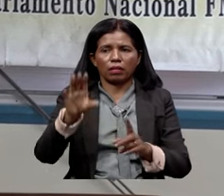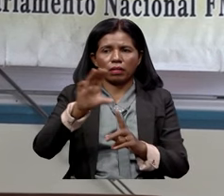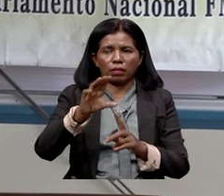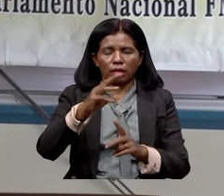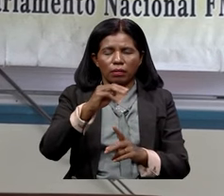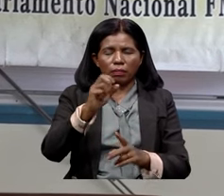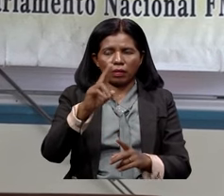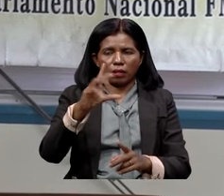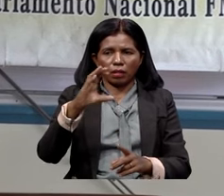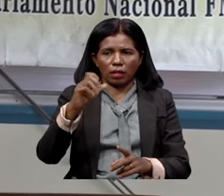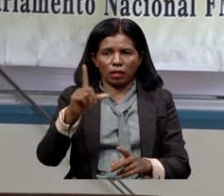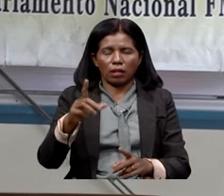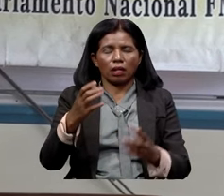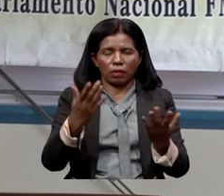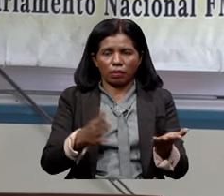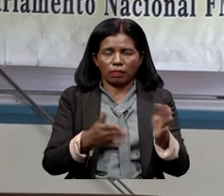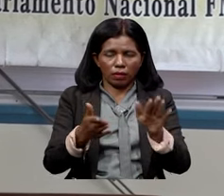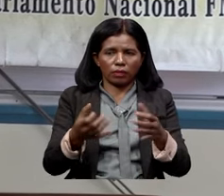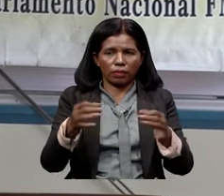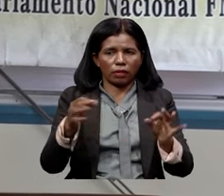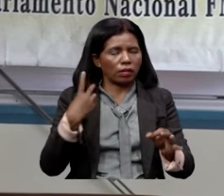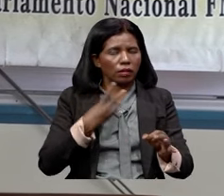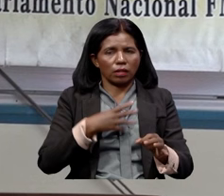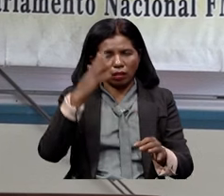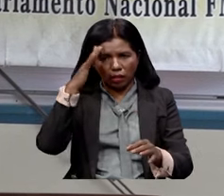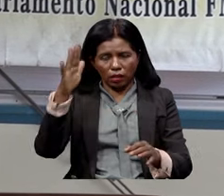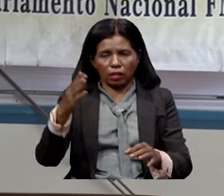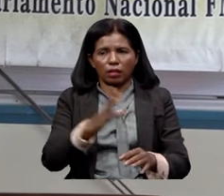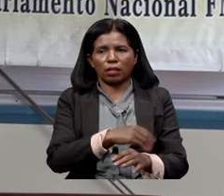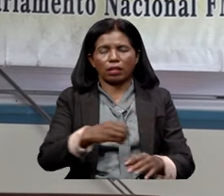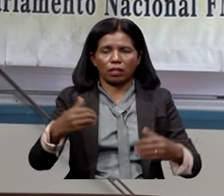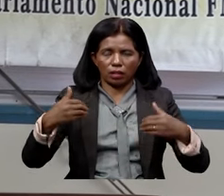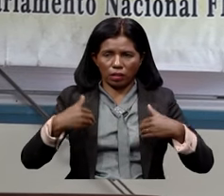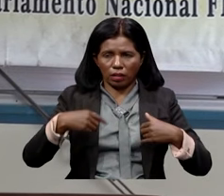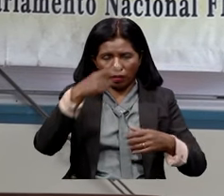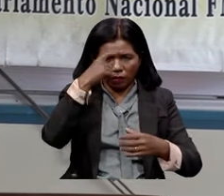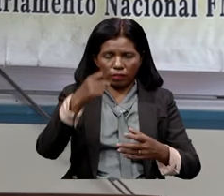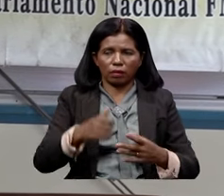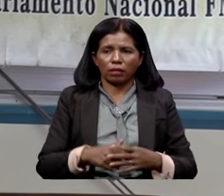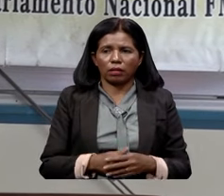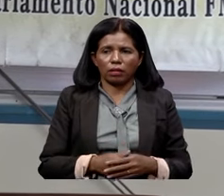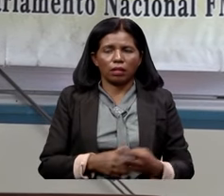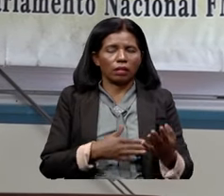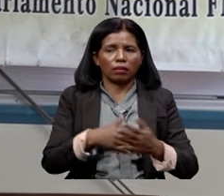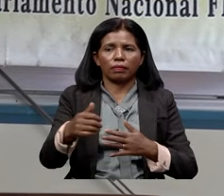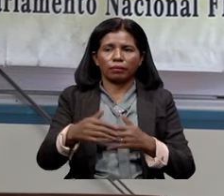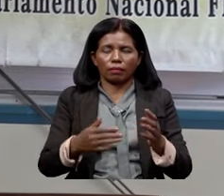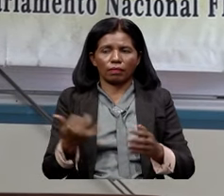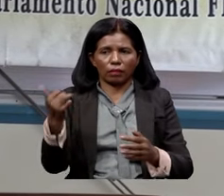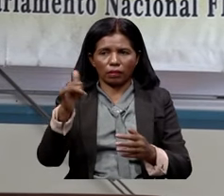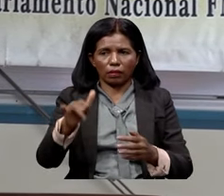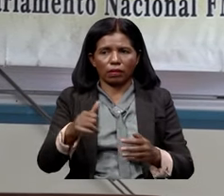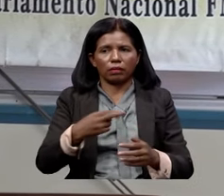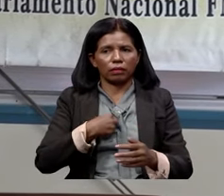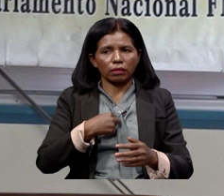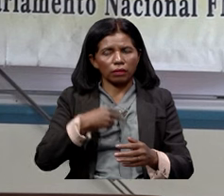calo não vemos que a hora se não liona, e tal espera a situação né, tu acontece, tamo, dólar uma, Sira, na em